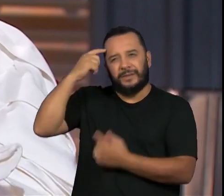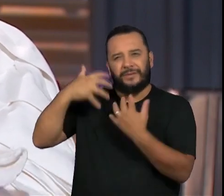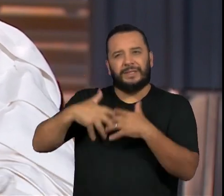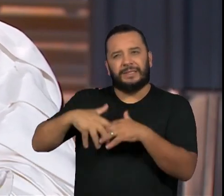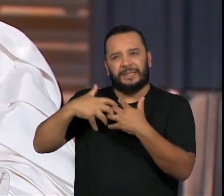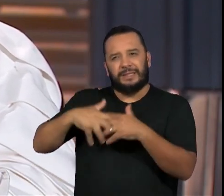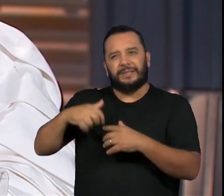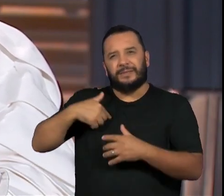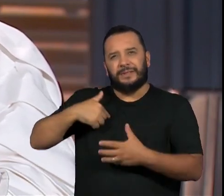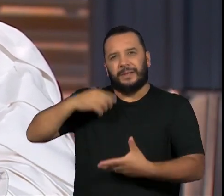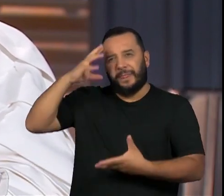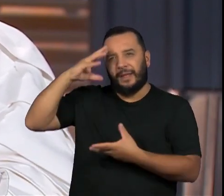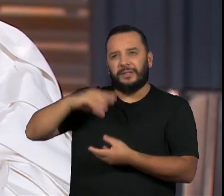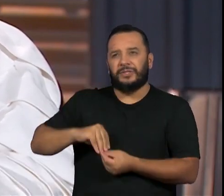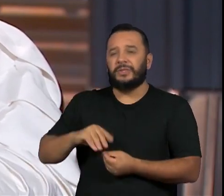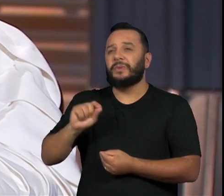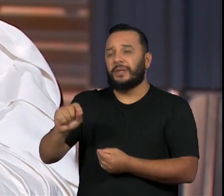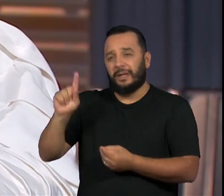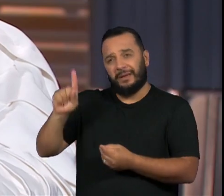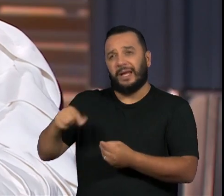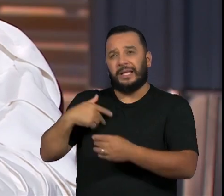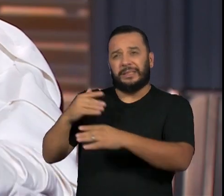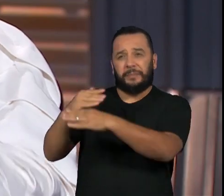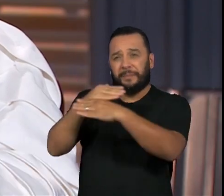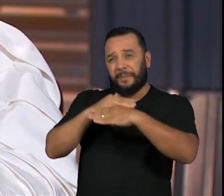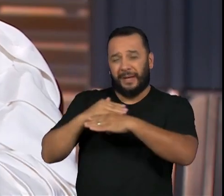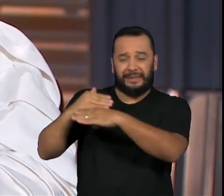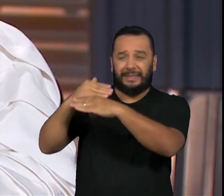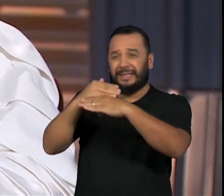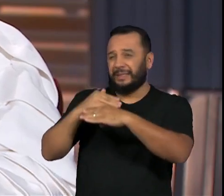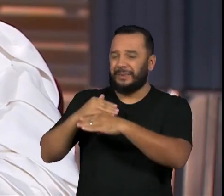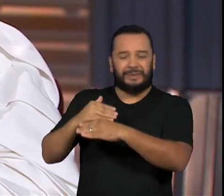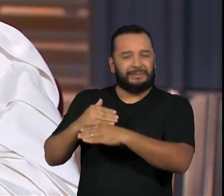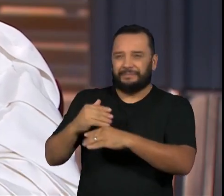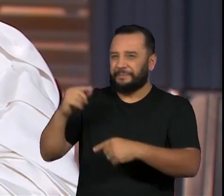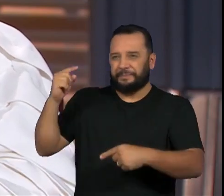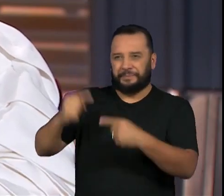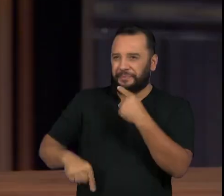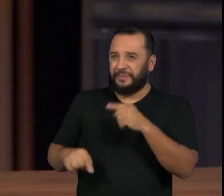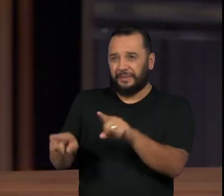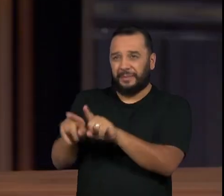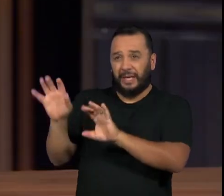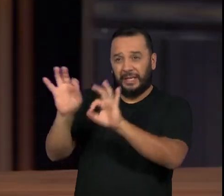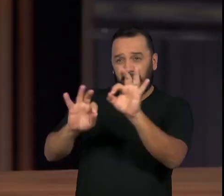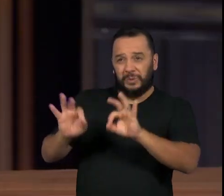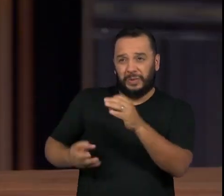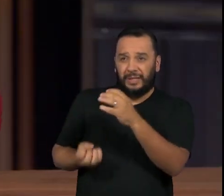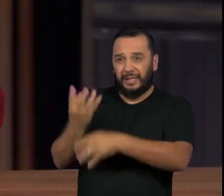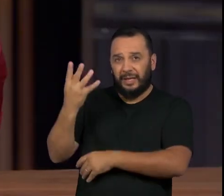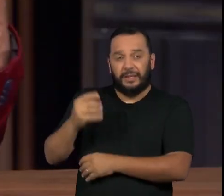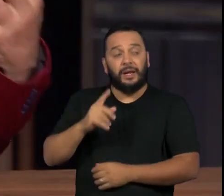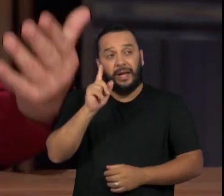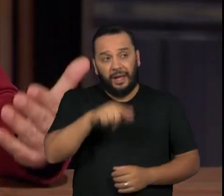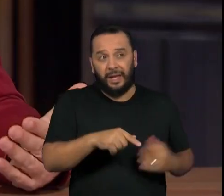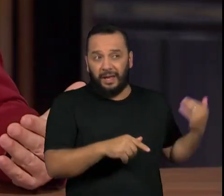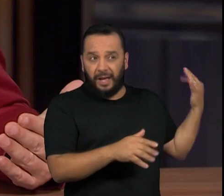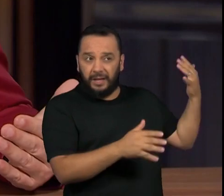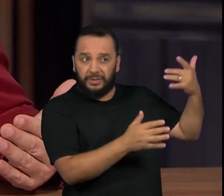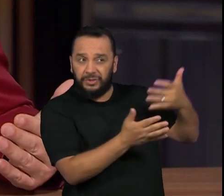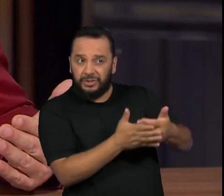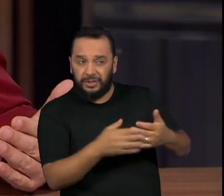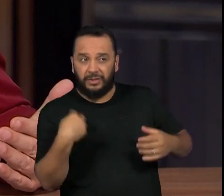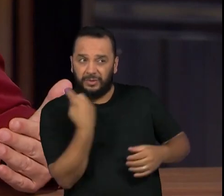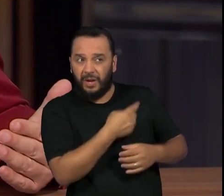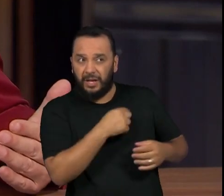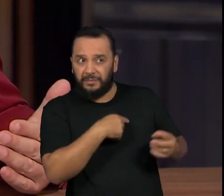quão pregnante é esse padrão e o quanto essa arquitetura ela é muito bem montada. Ela é montada, ela é antiga e muitas vezes a gente não